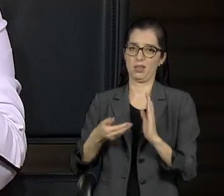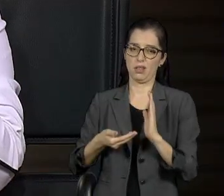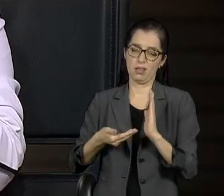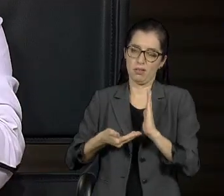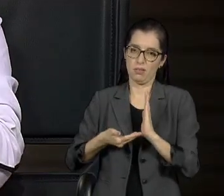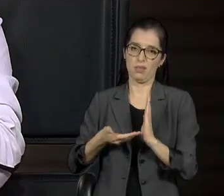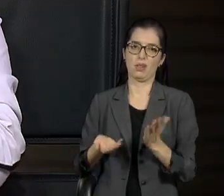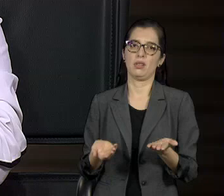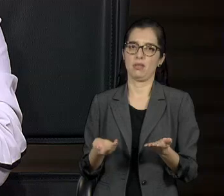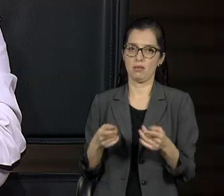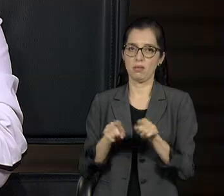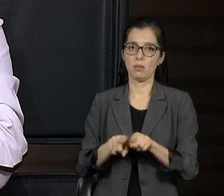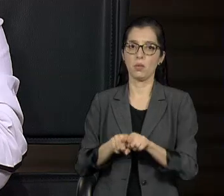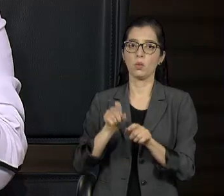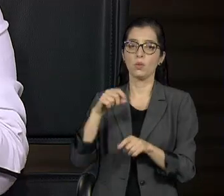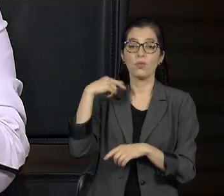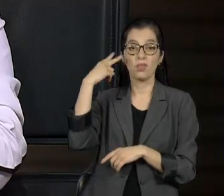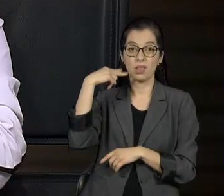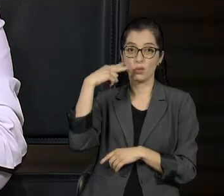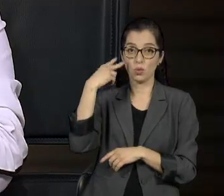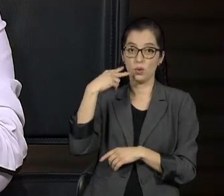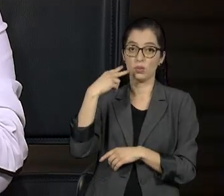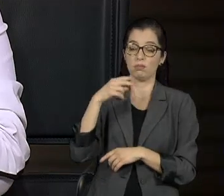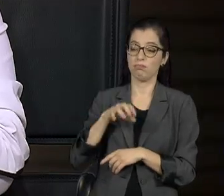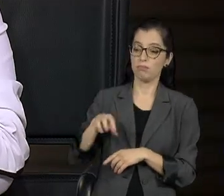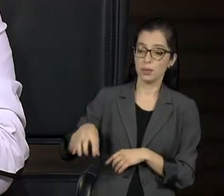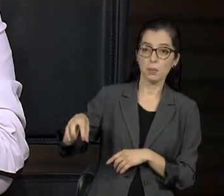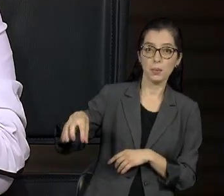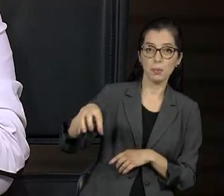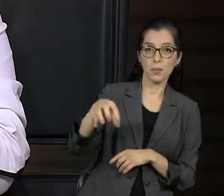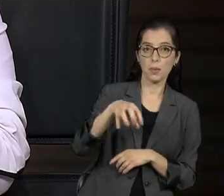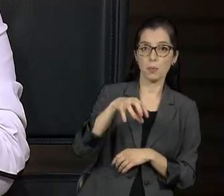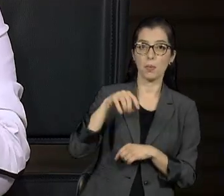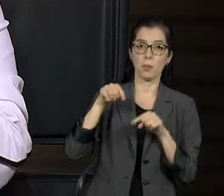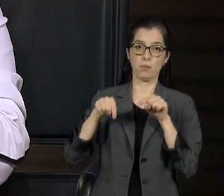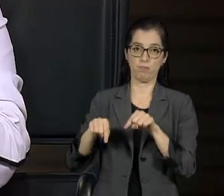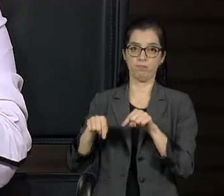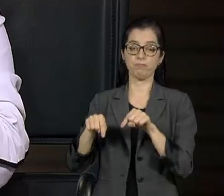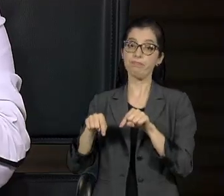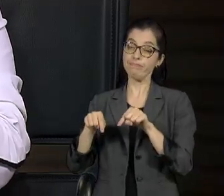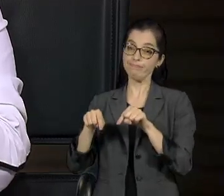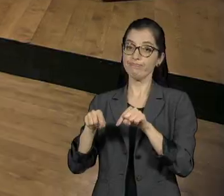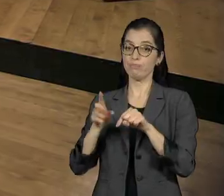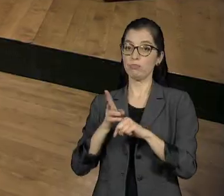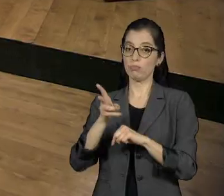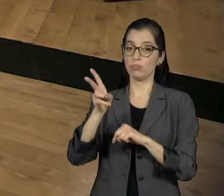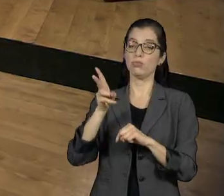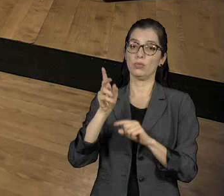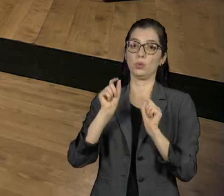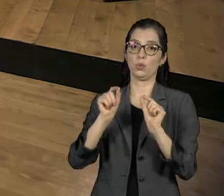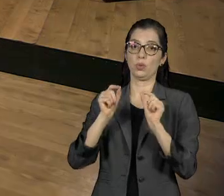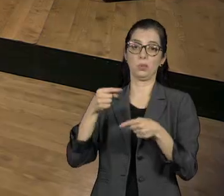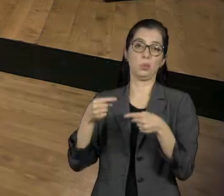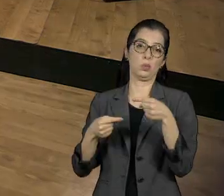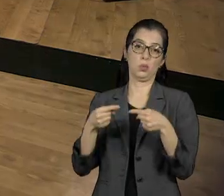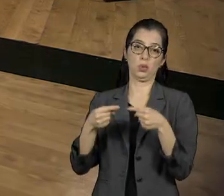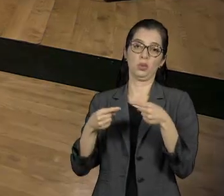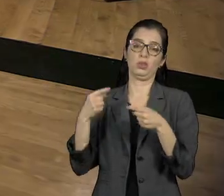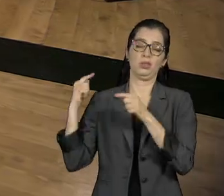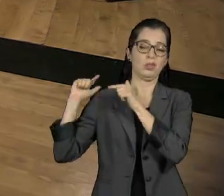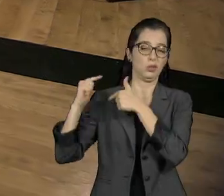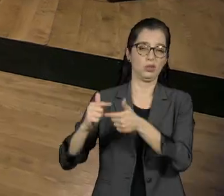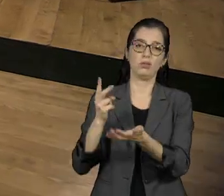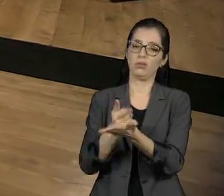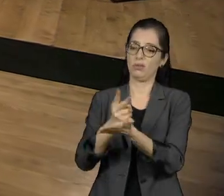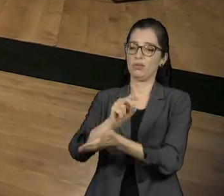voltou agora é uma nova política, não, né? O que ganhou nessa eleição é a velha política, né? Que tinha sido até um pouco abalada em 2018, mas a gente volta